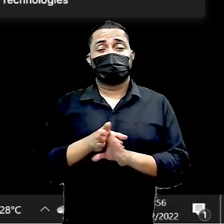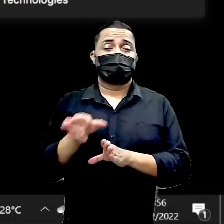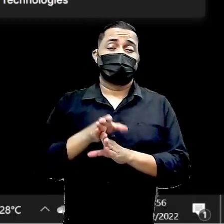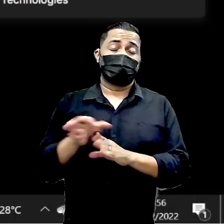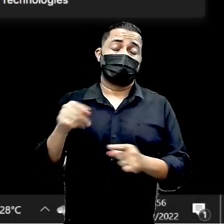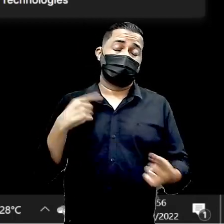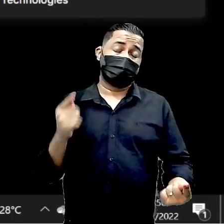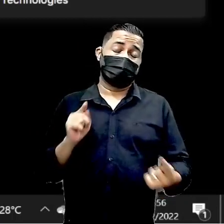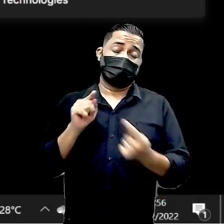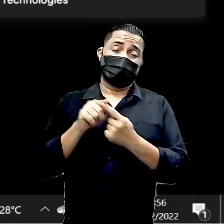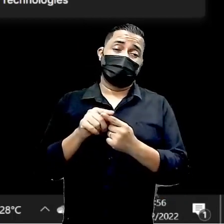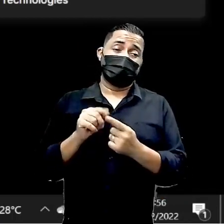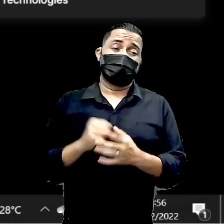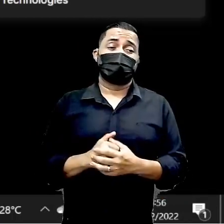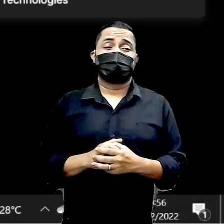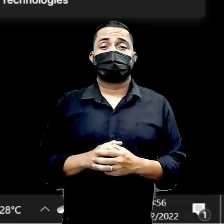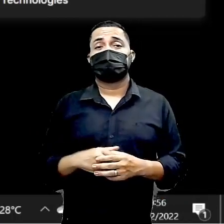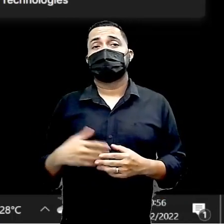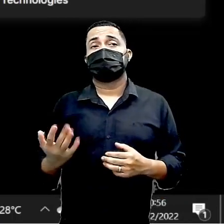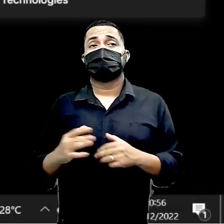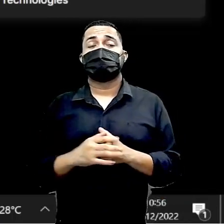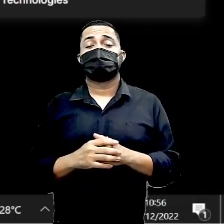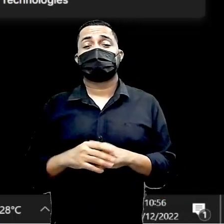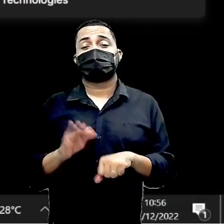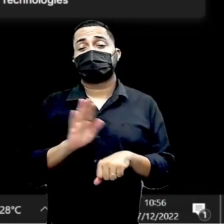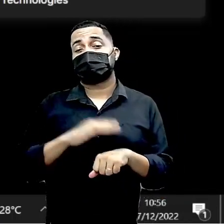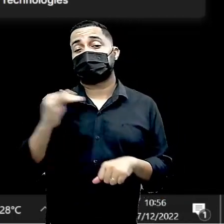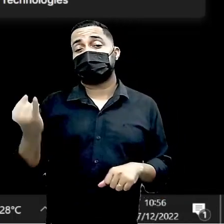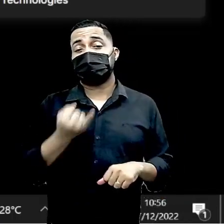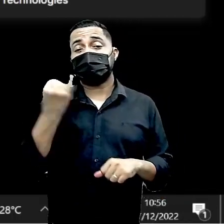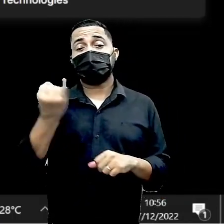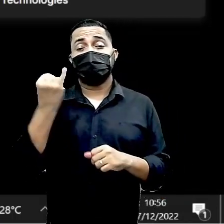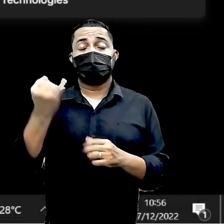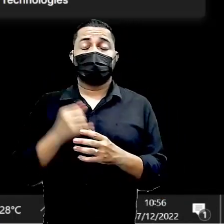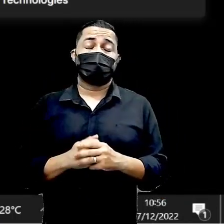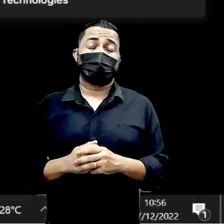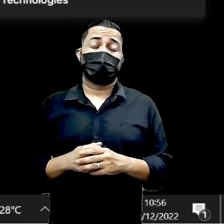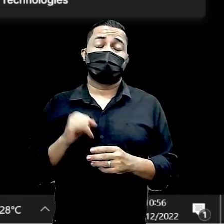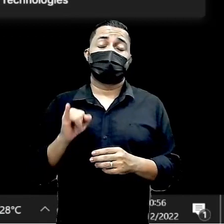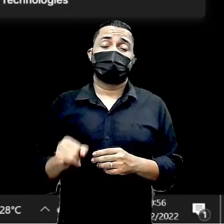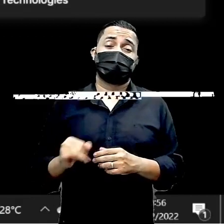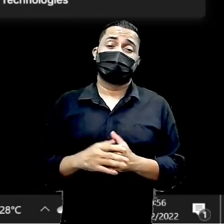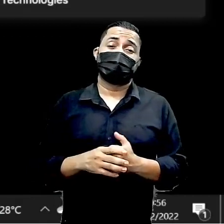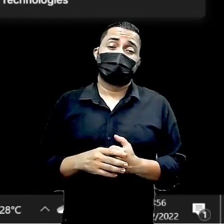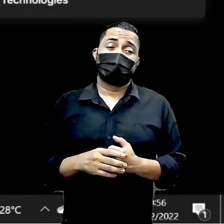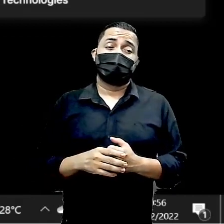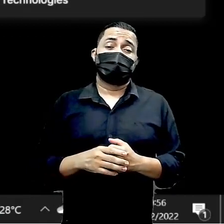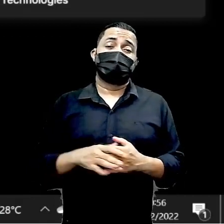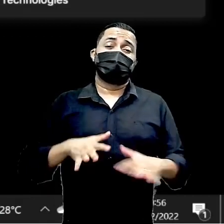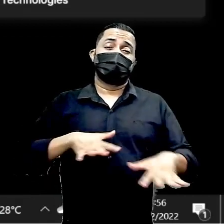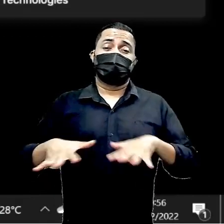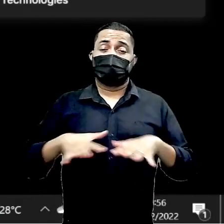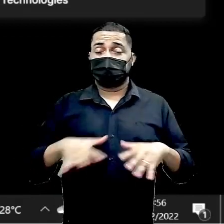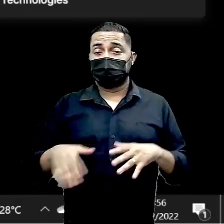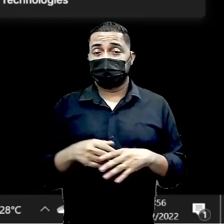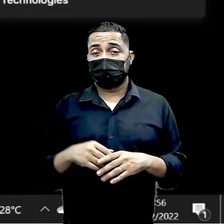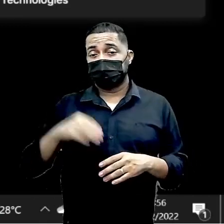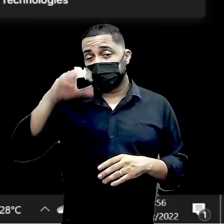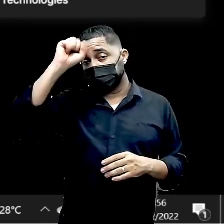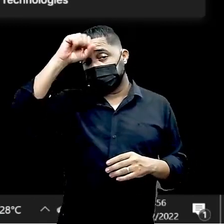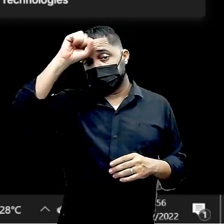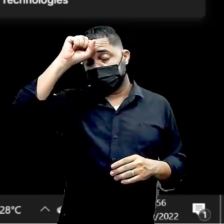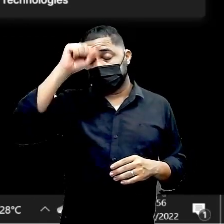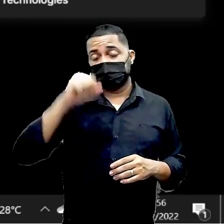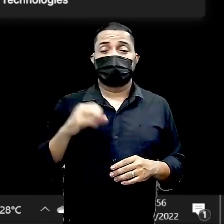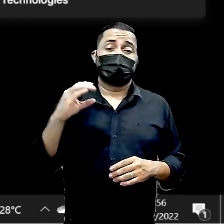objeto, de programação orientada. E, mais importante, principalmente se mobilizar aí para aprender C#,